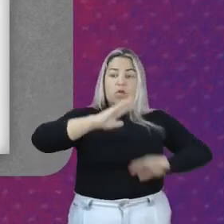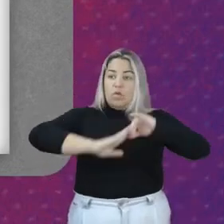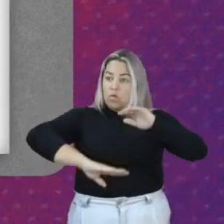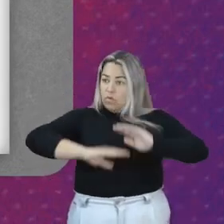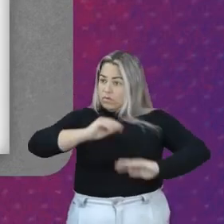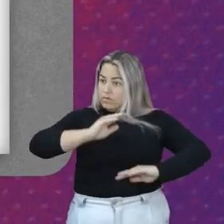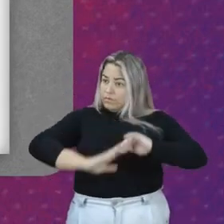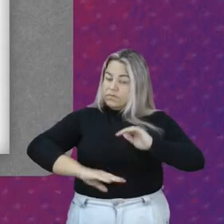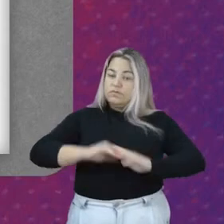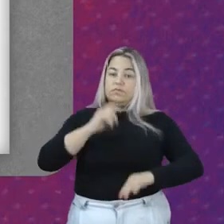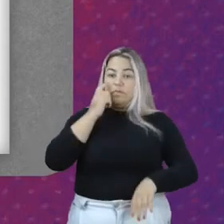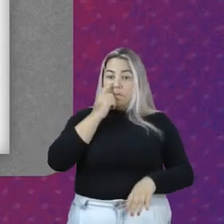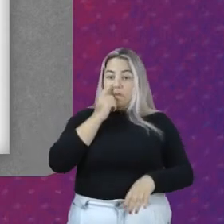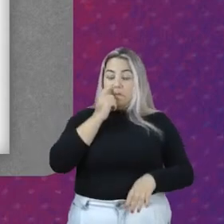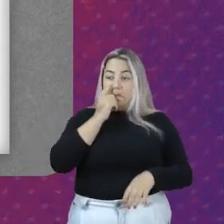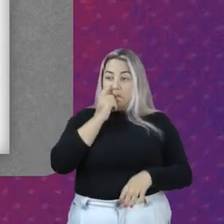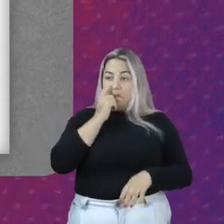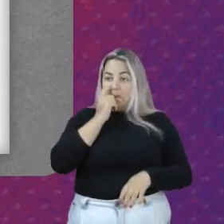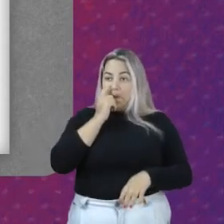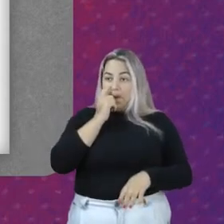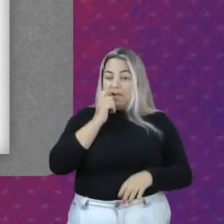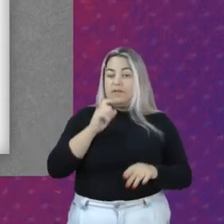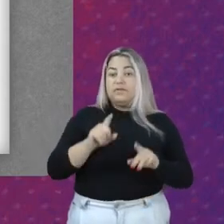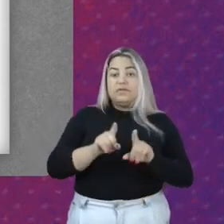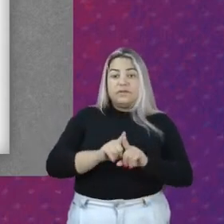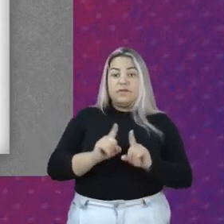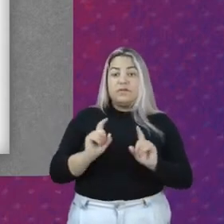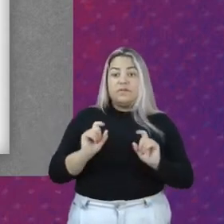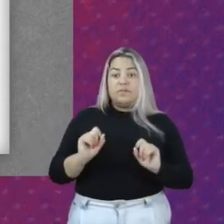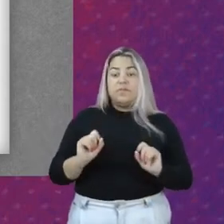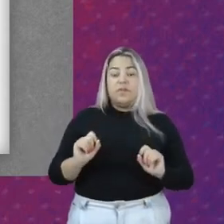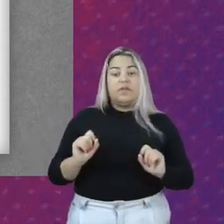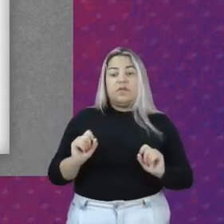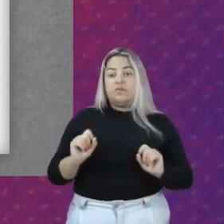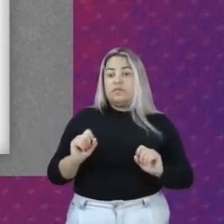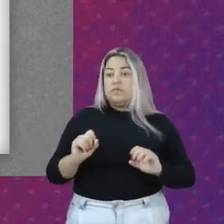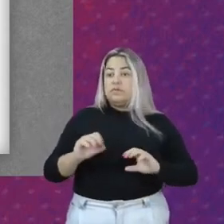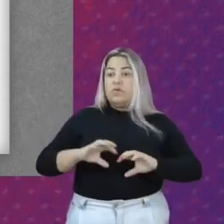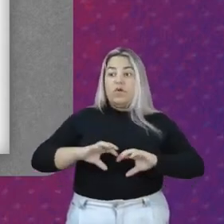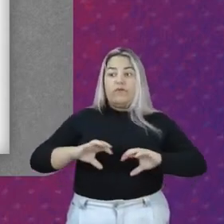também eletivo, é algo também totalmente fora